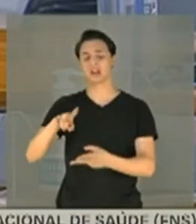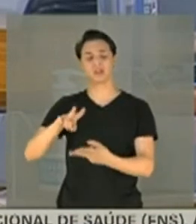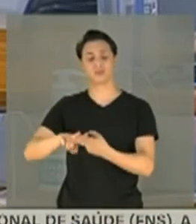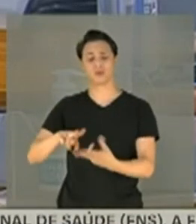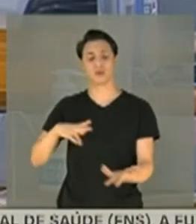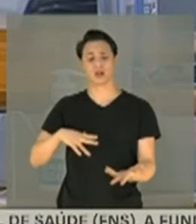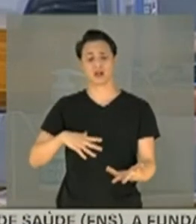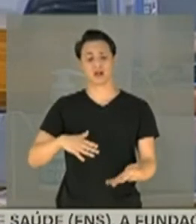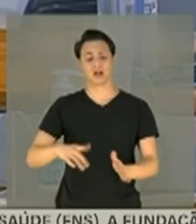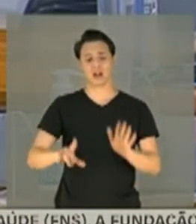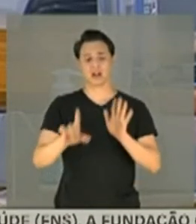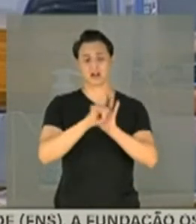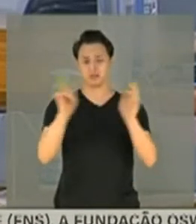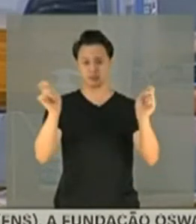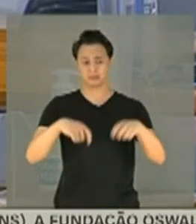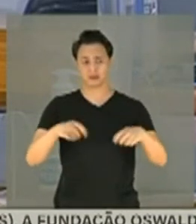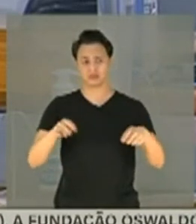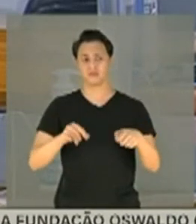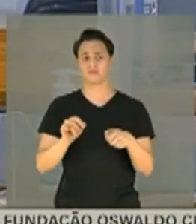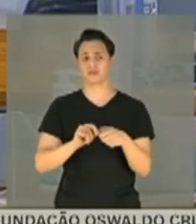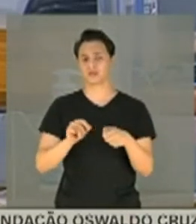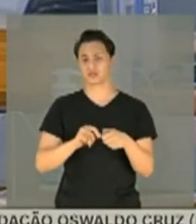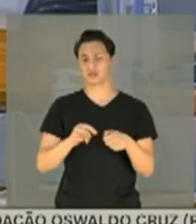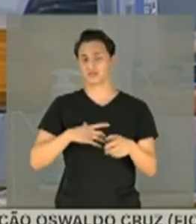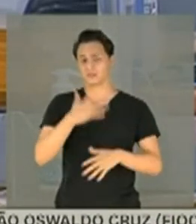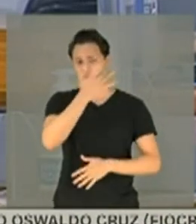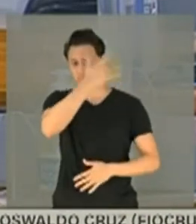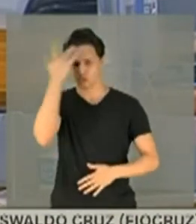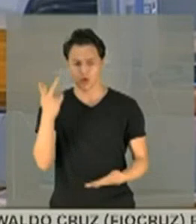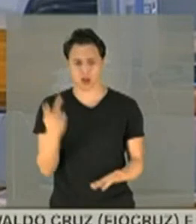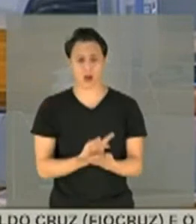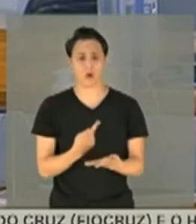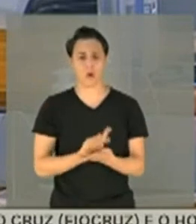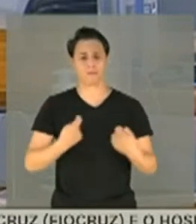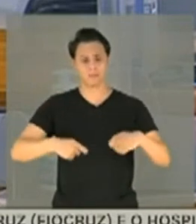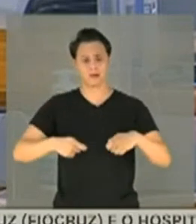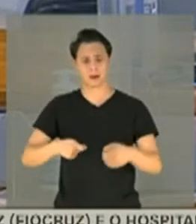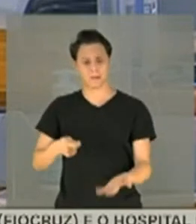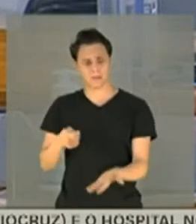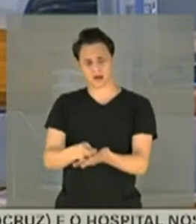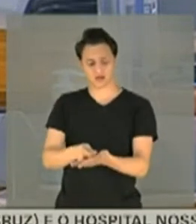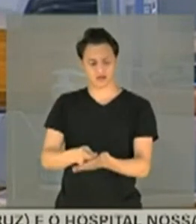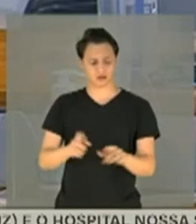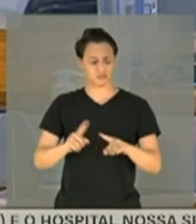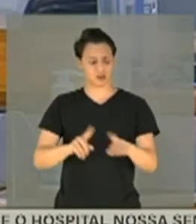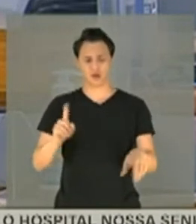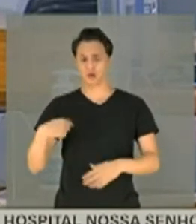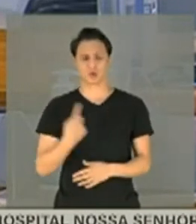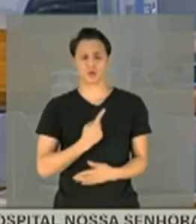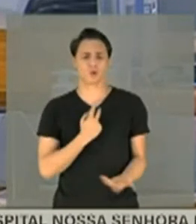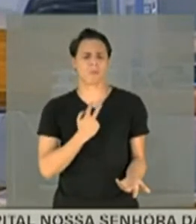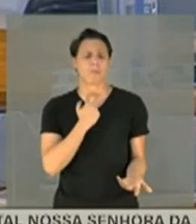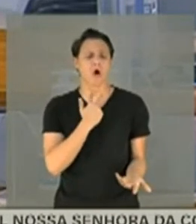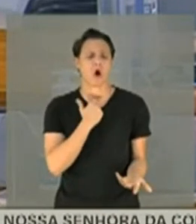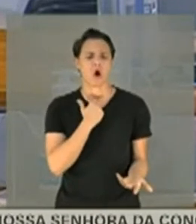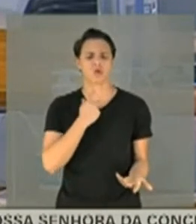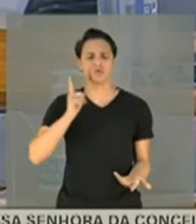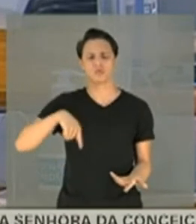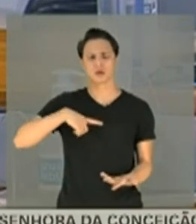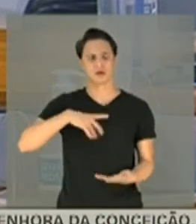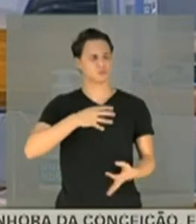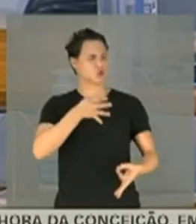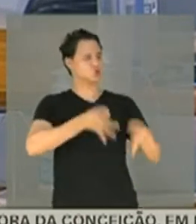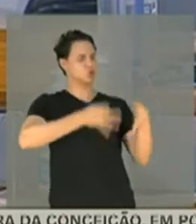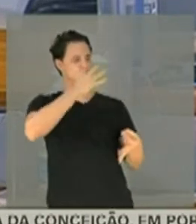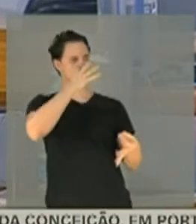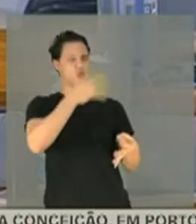ser aplicada. Quem errou tem que pagar. Mas a gente não pode fazer julgamentos. Eu acho